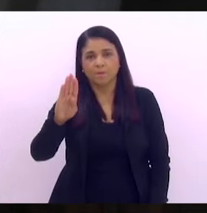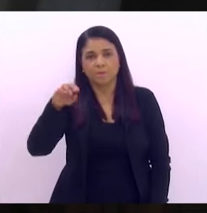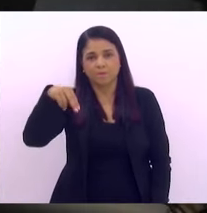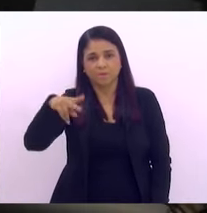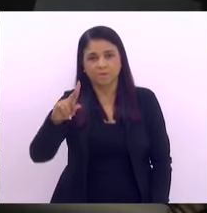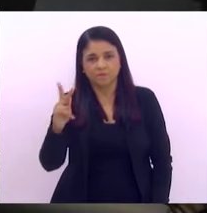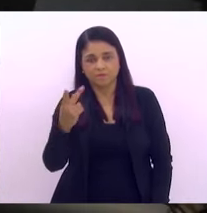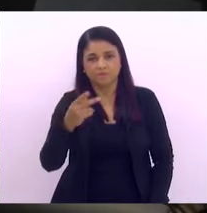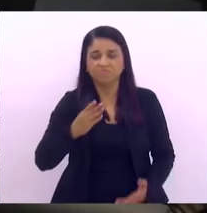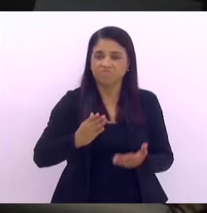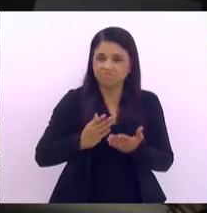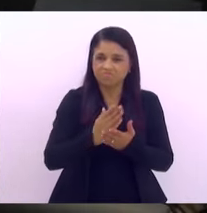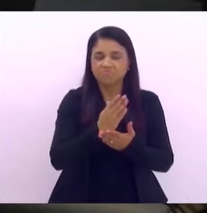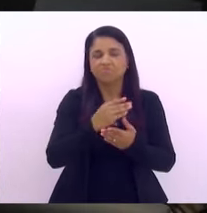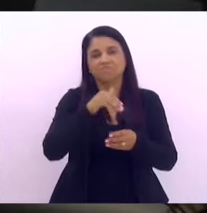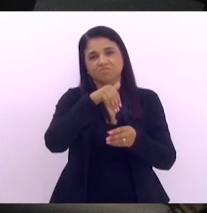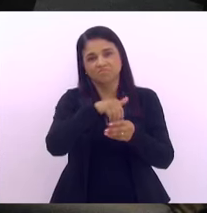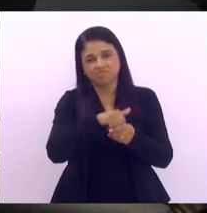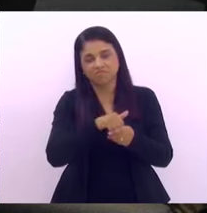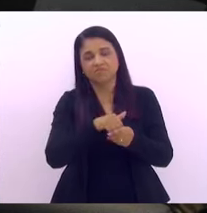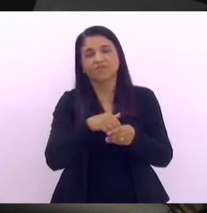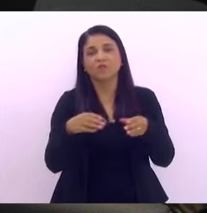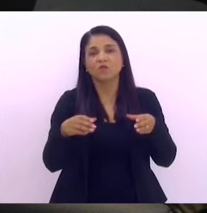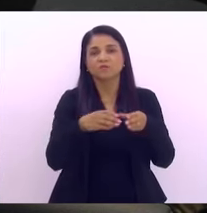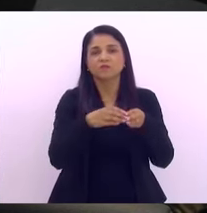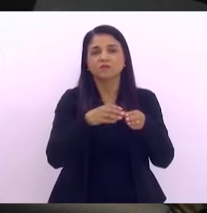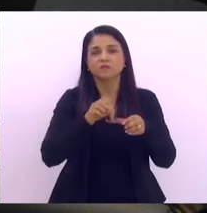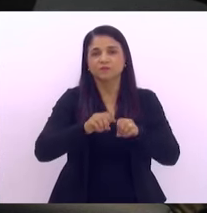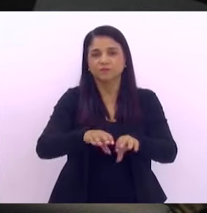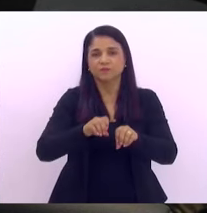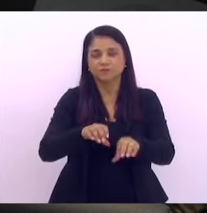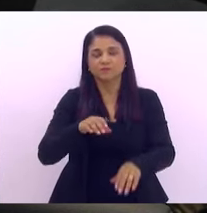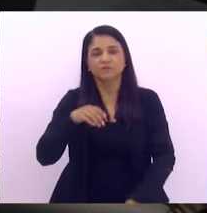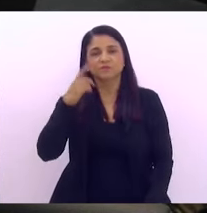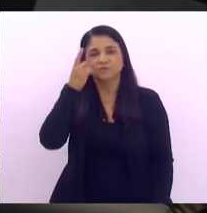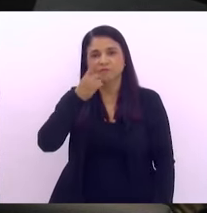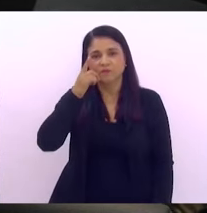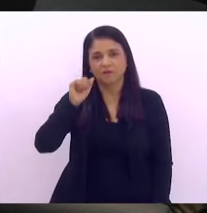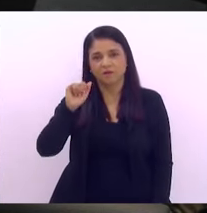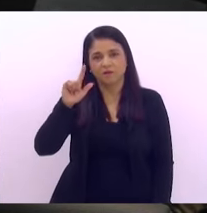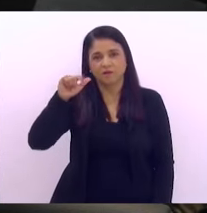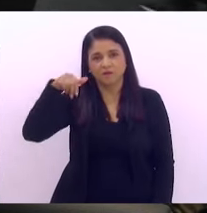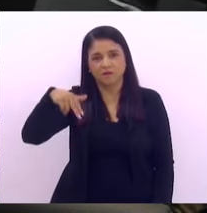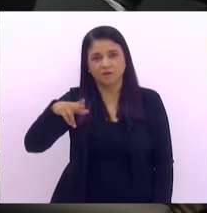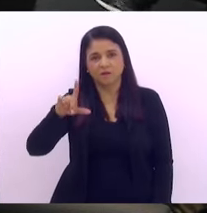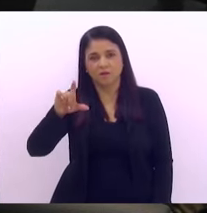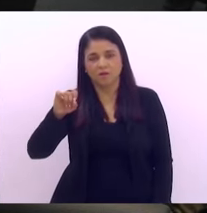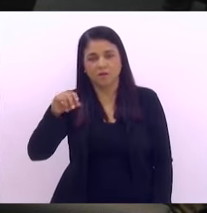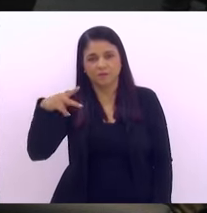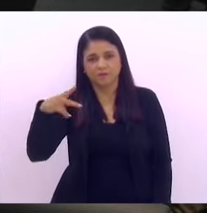Parecer favorável, presidente. Obrigado. Pela Comissão de Educação, deputado Alan Lopes.